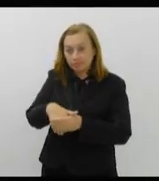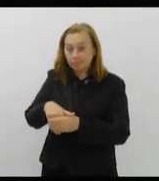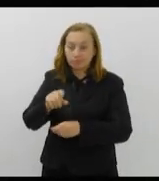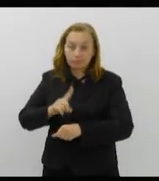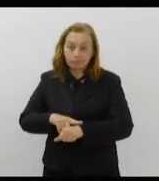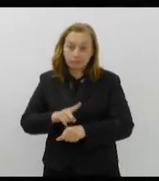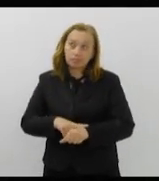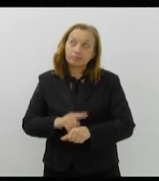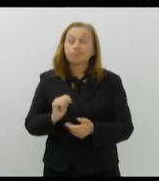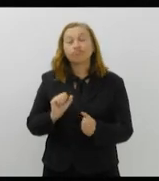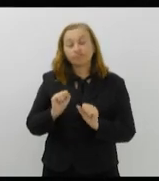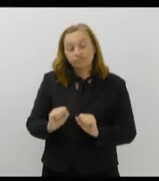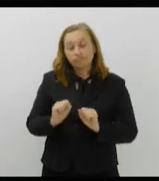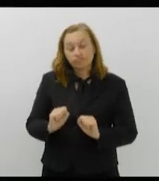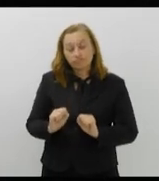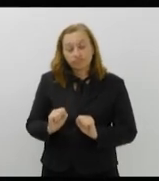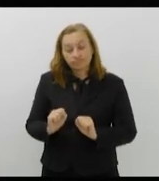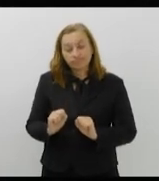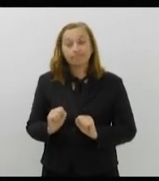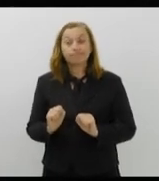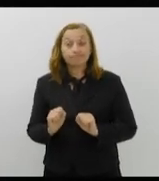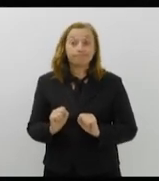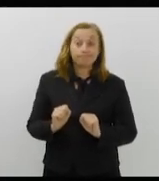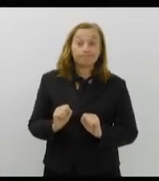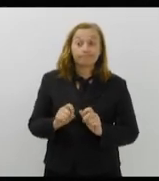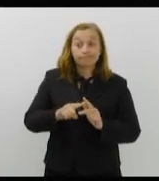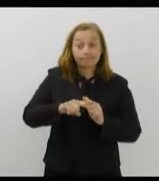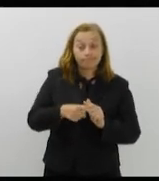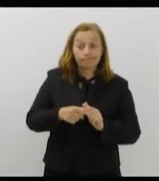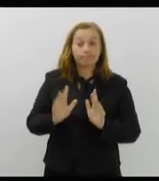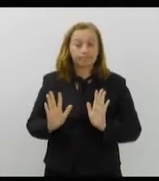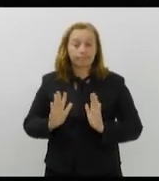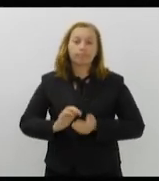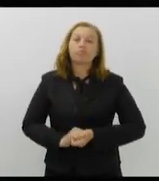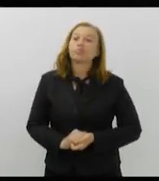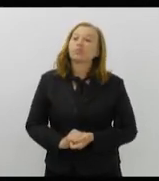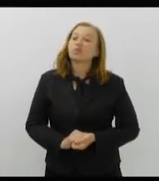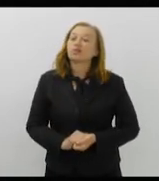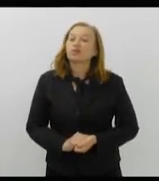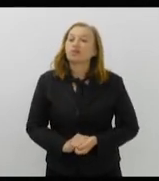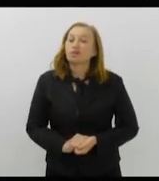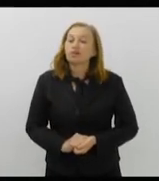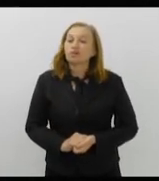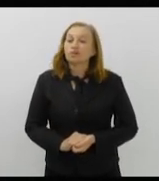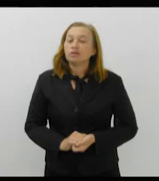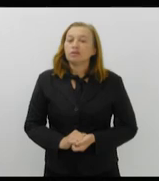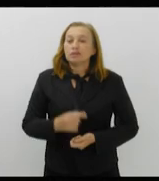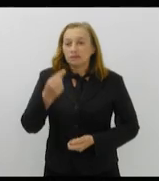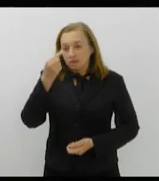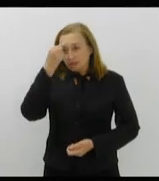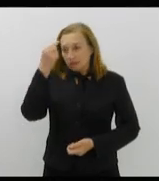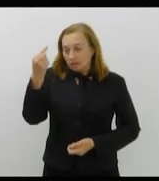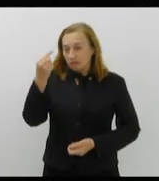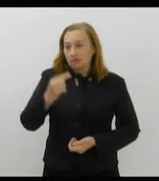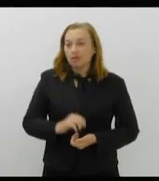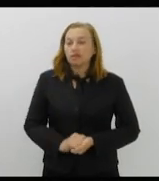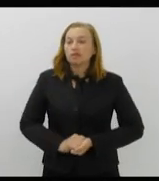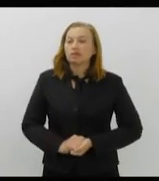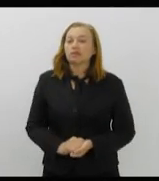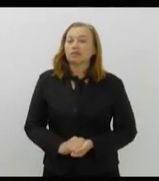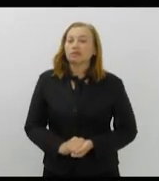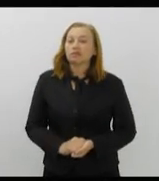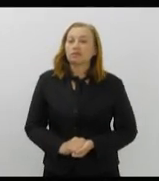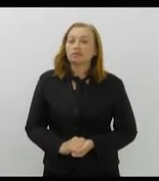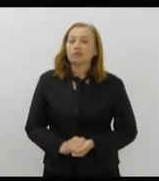alguma coisa pode ser alterada e a ideia do